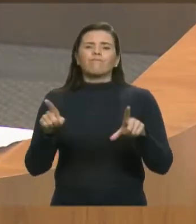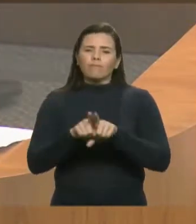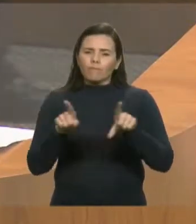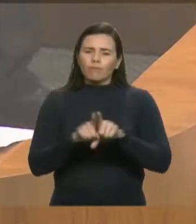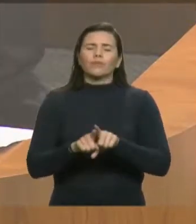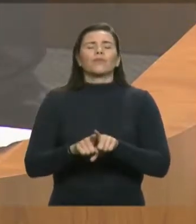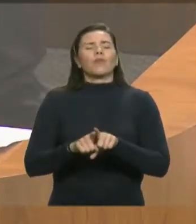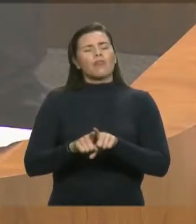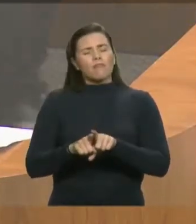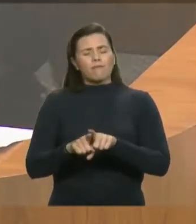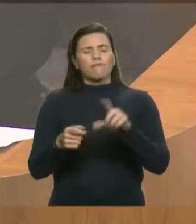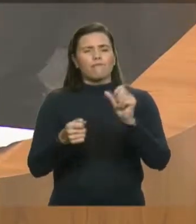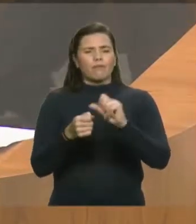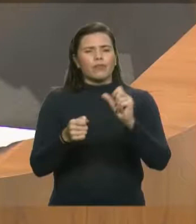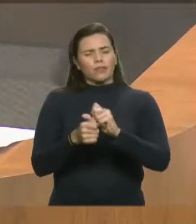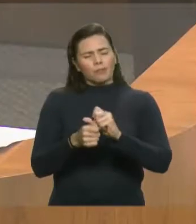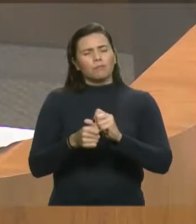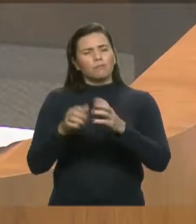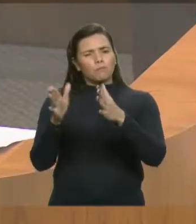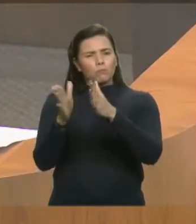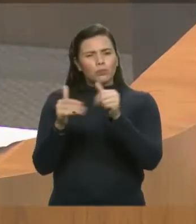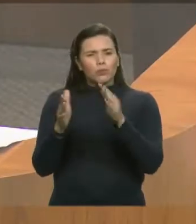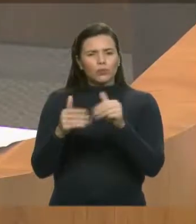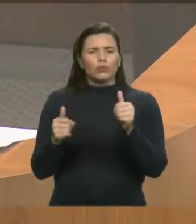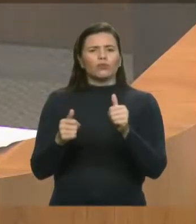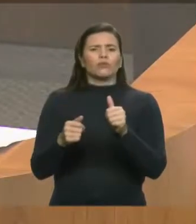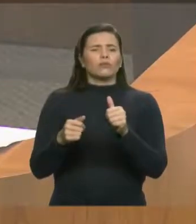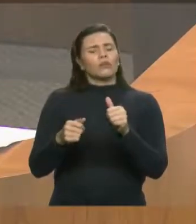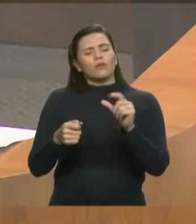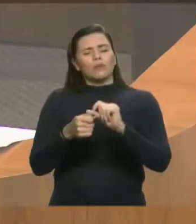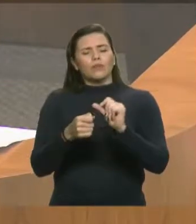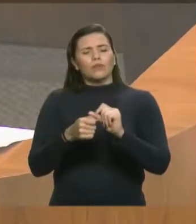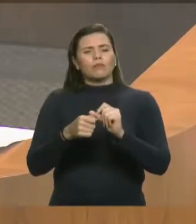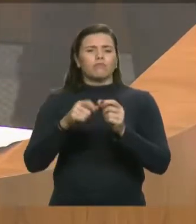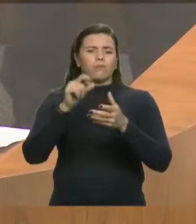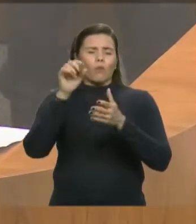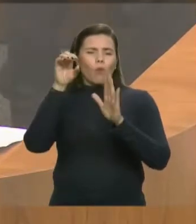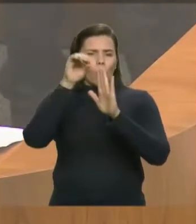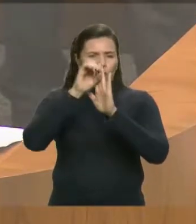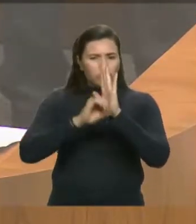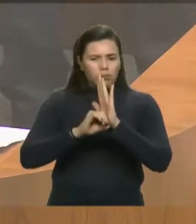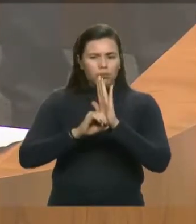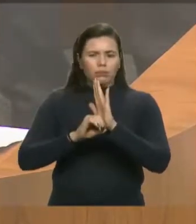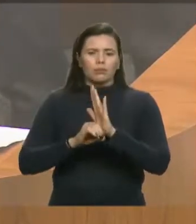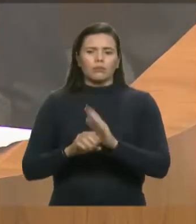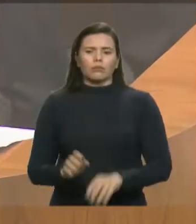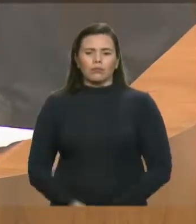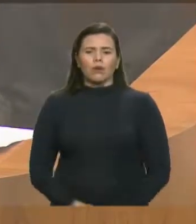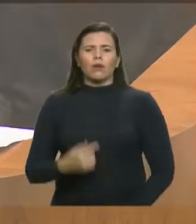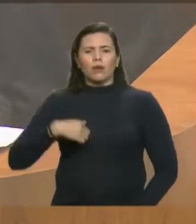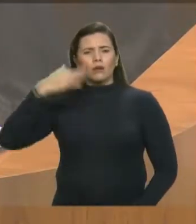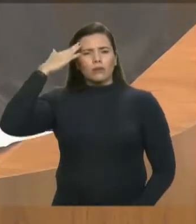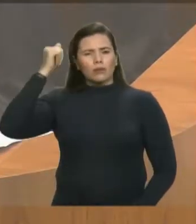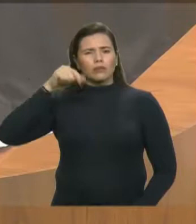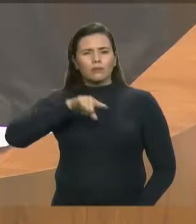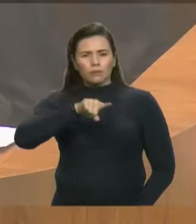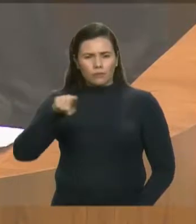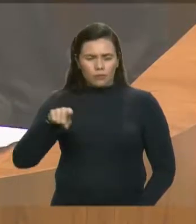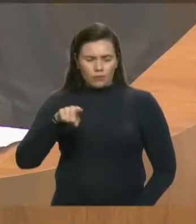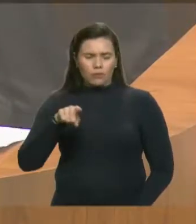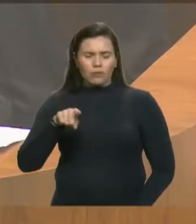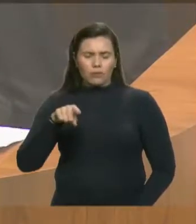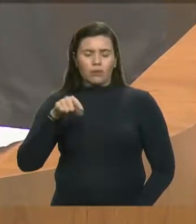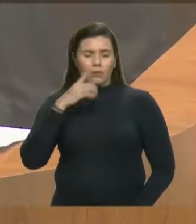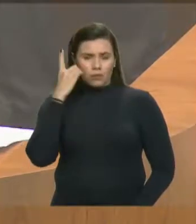que nós encaminhamos aqui, que eu tenho certeza que será aprovado pelo plenário, vamos